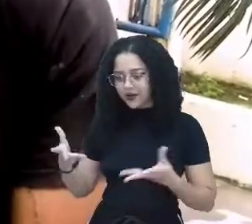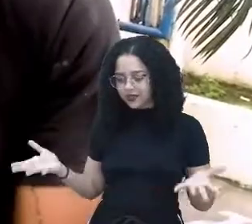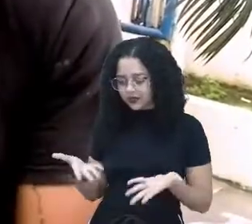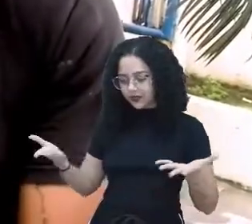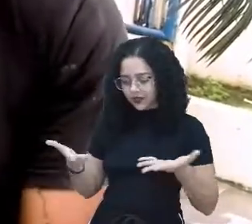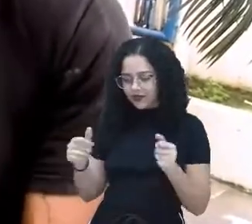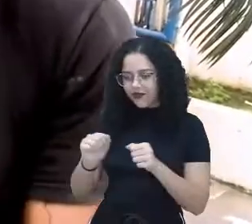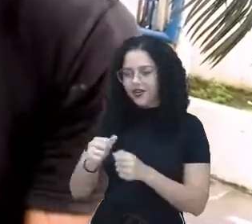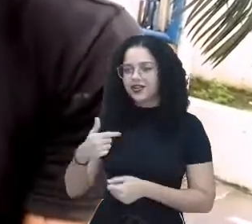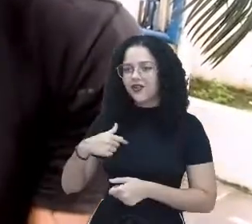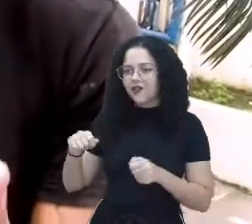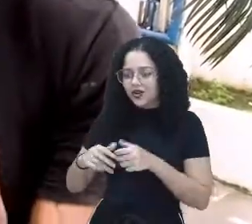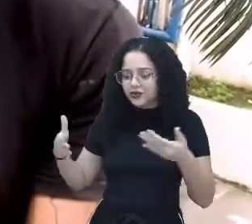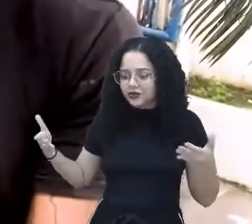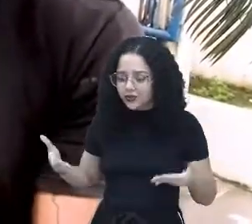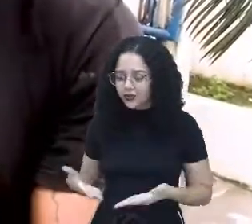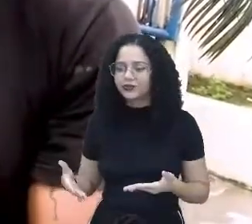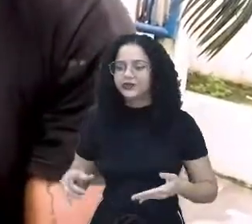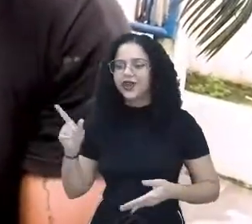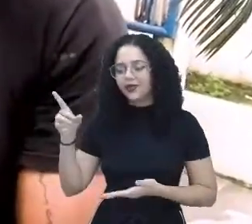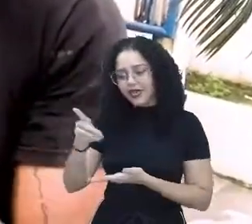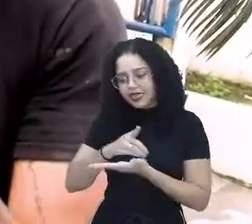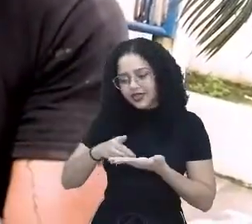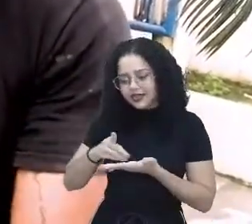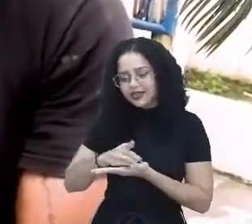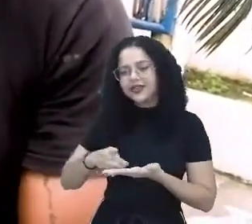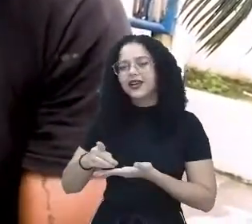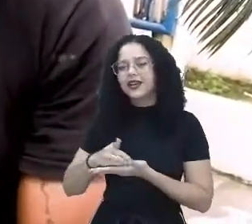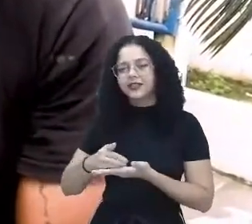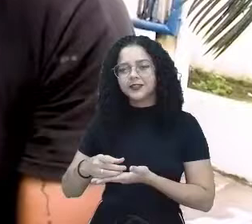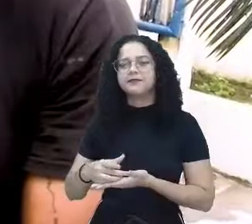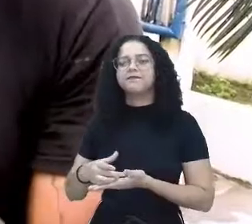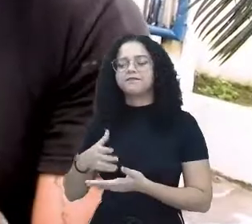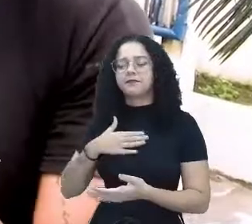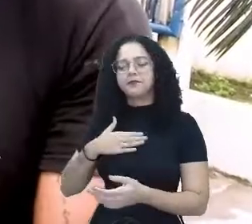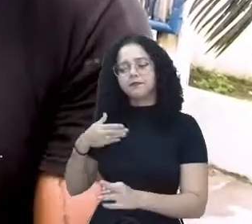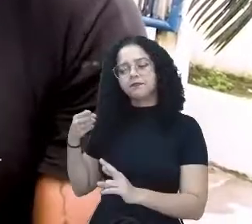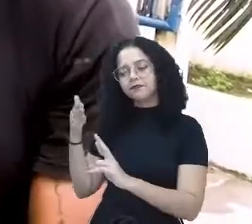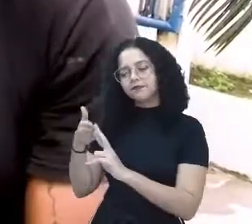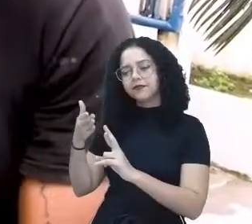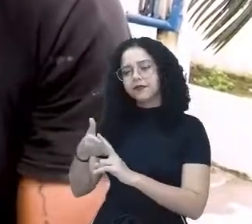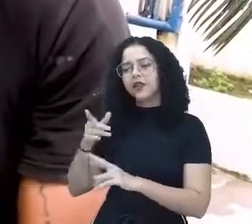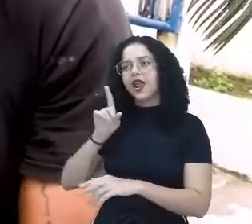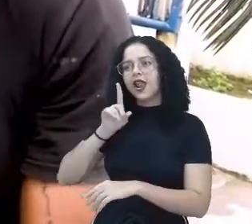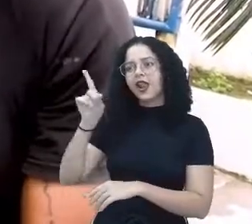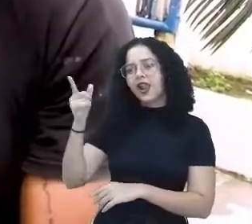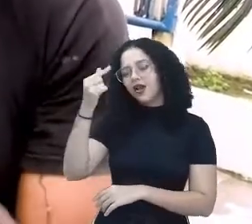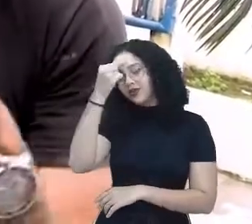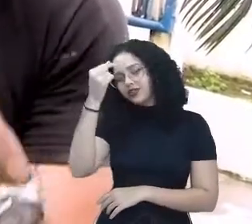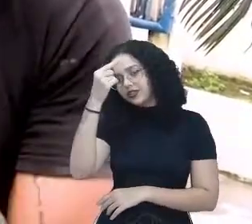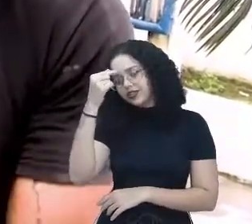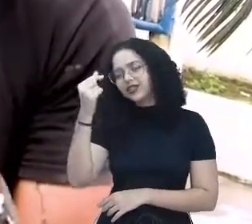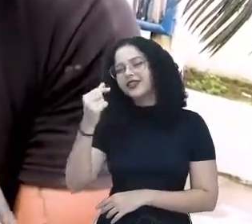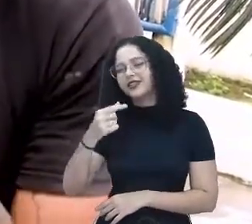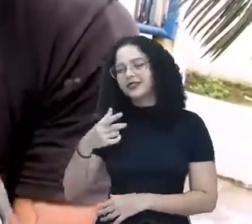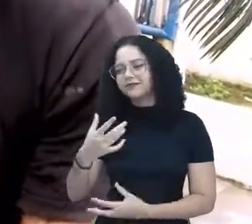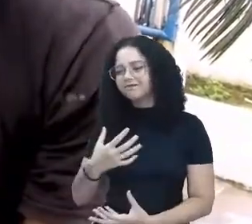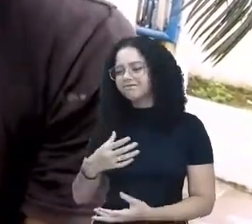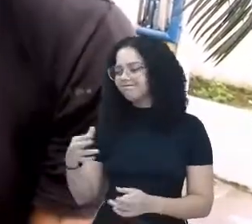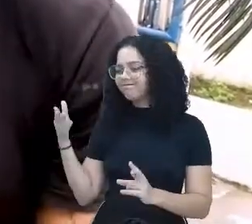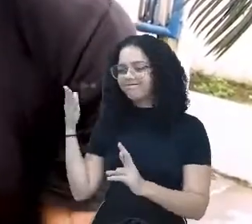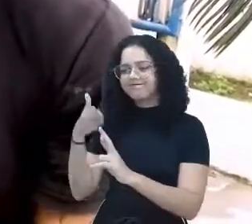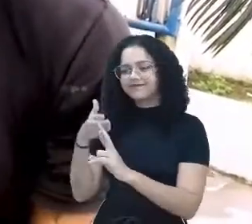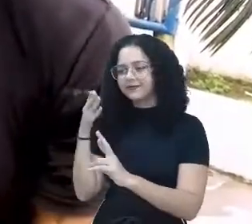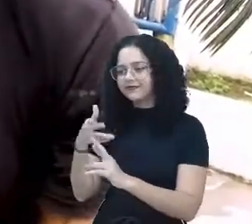faço. Então ele é um designer, ele foi meu contemporâneo na Universidade da Cidade, lá no Rio de Janeiro. Eu me inspirava nele, era um cara que